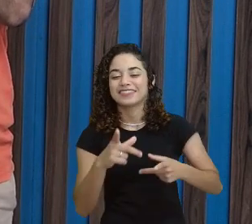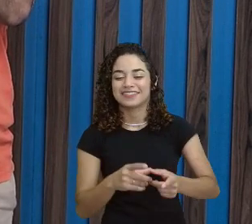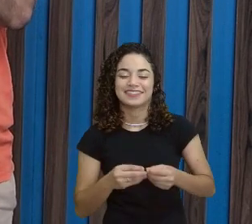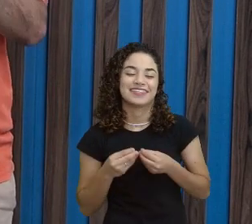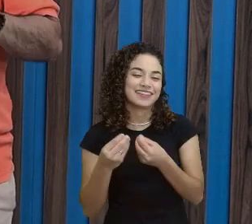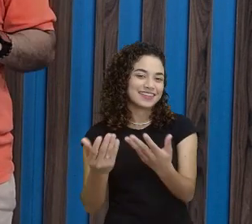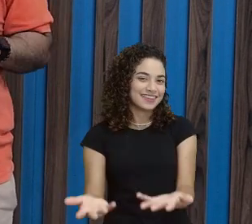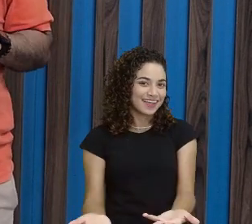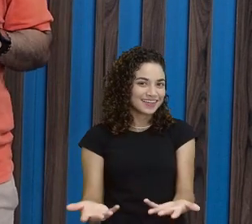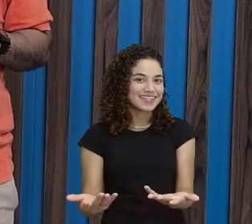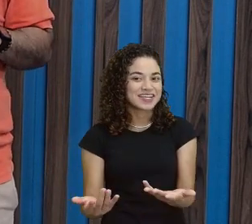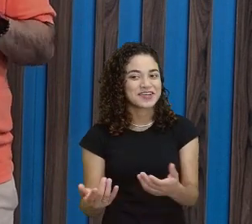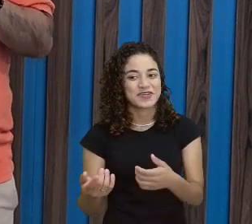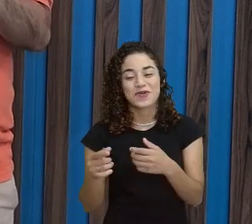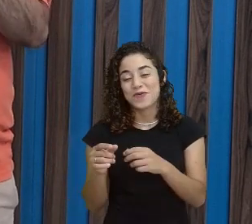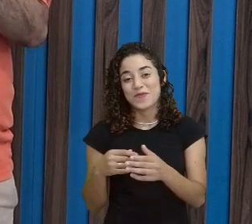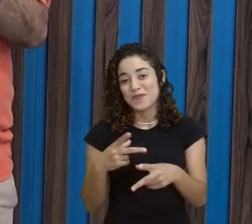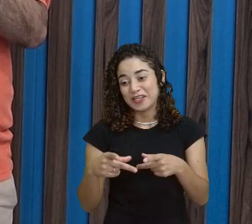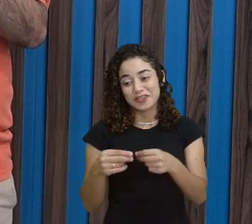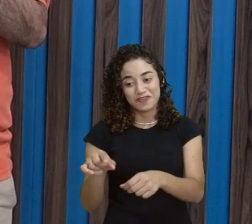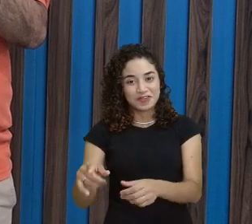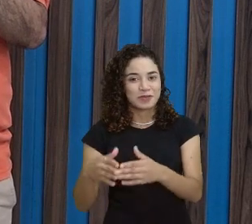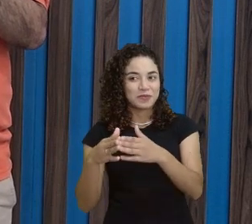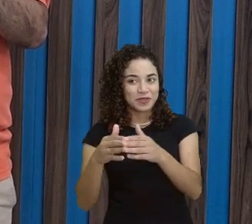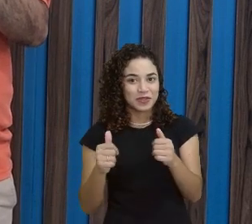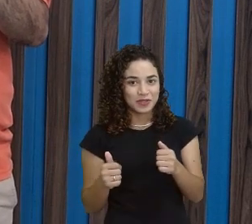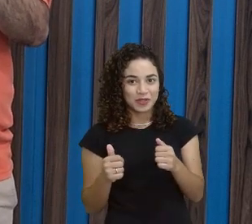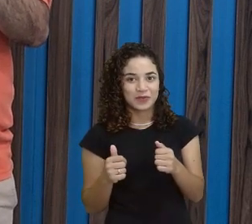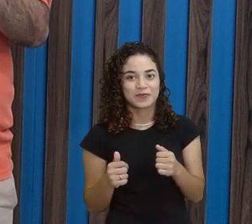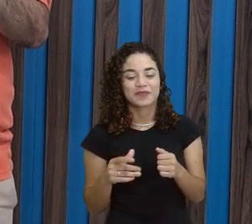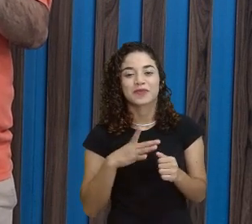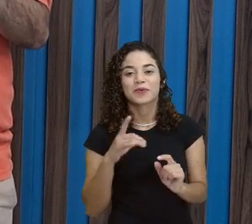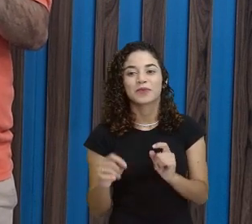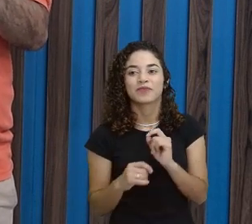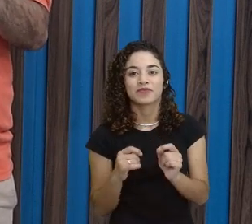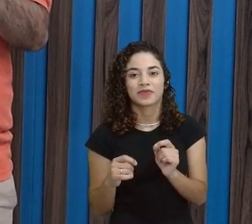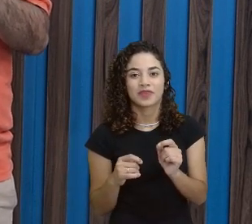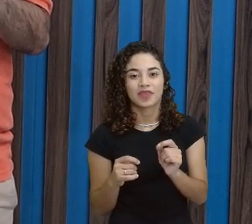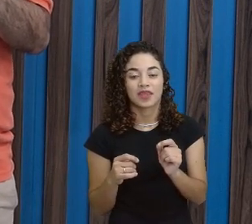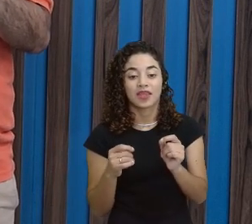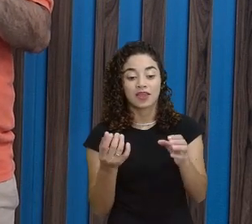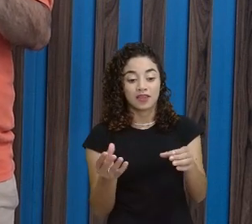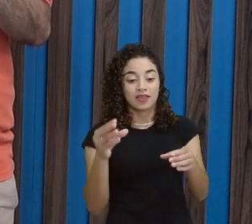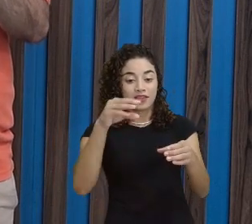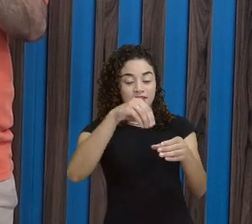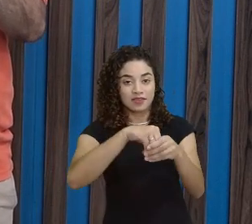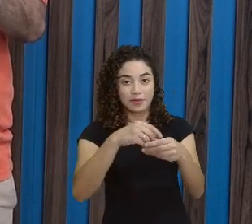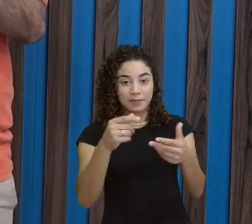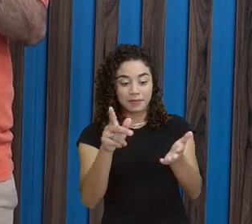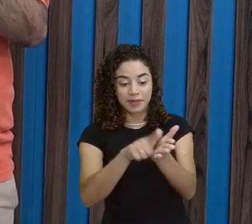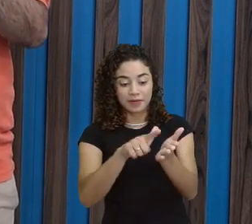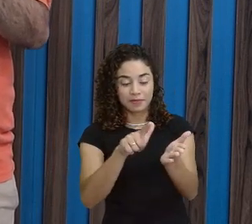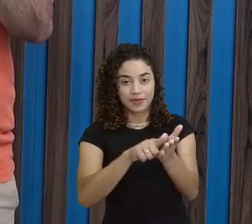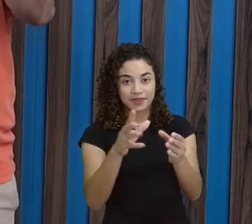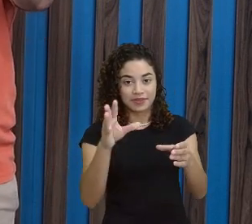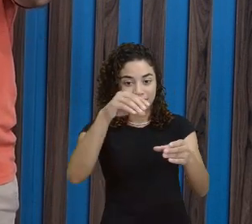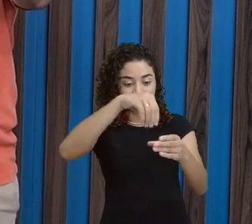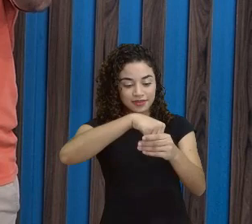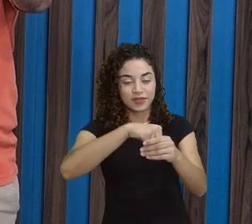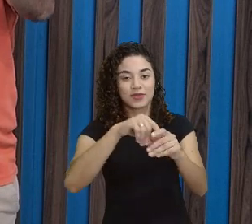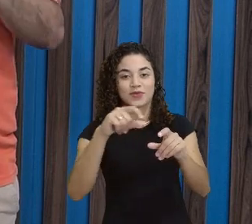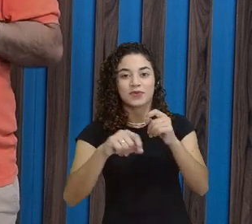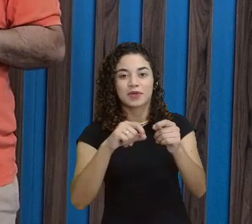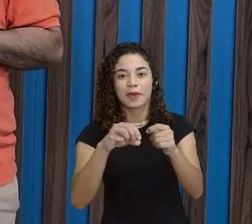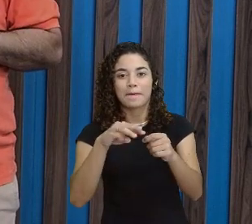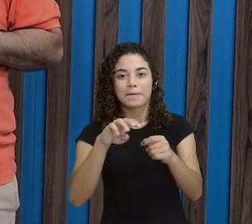que você pediu, colocando ali o seu pedido num papelzinho dentro de uma meinha e pendurando